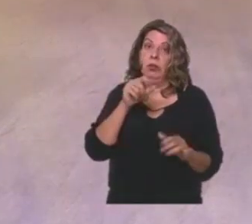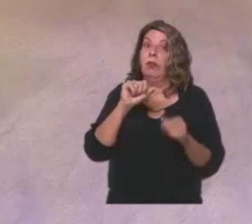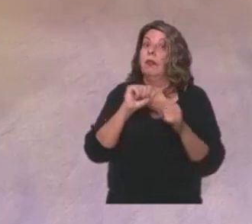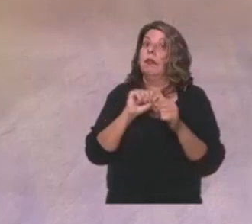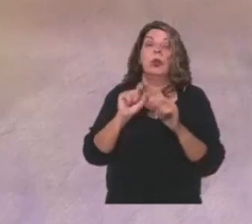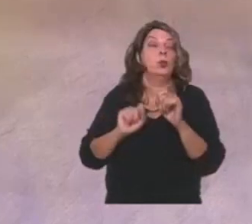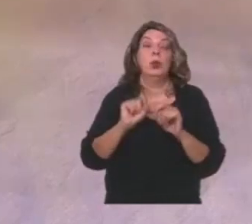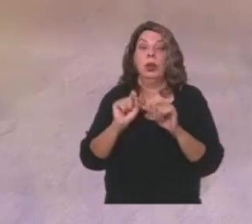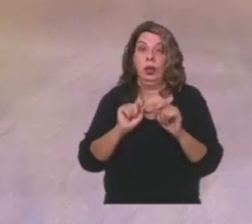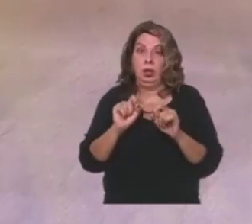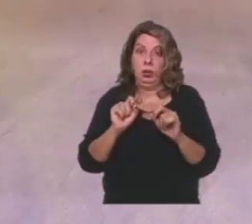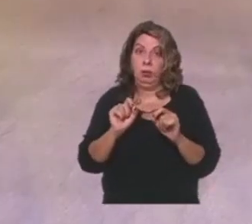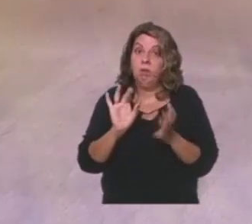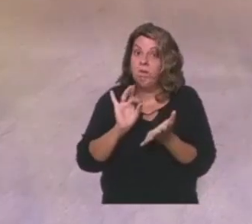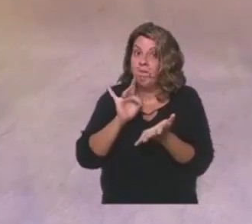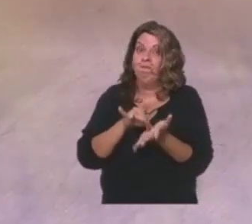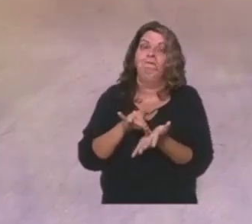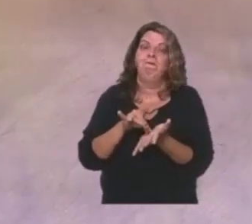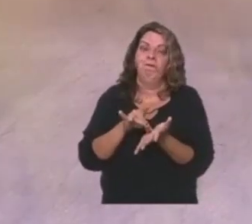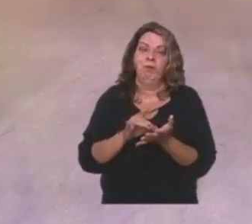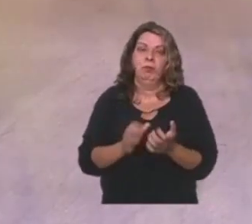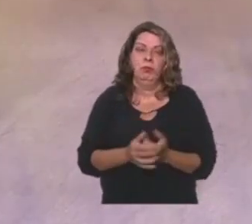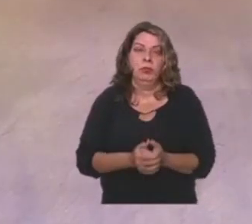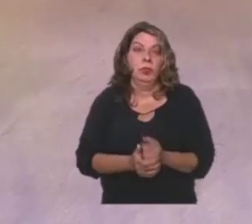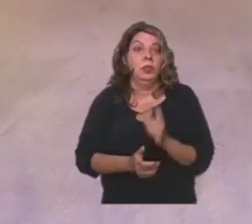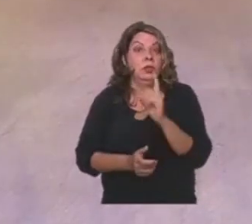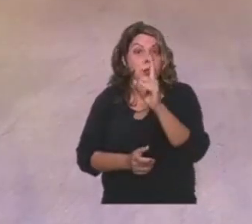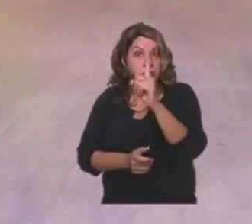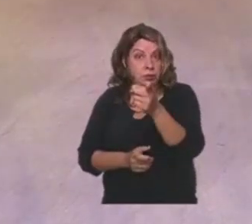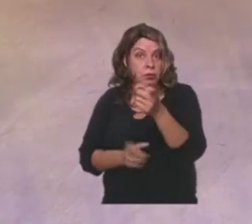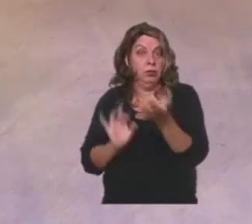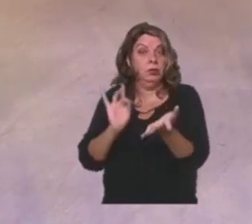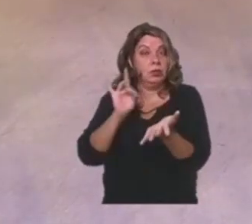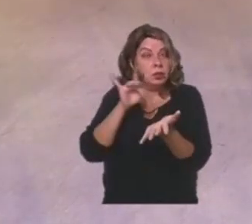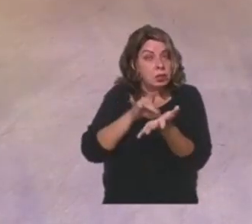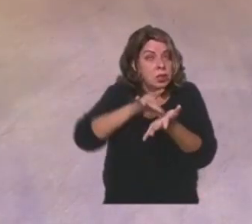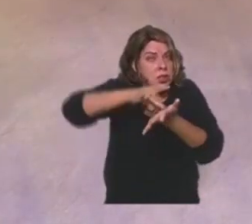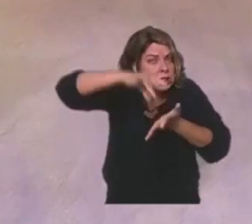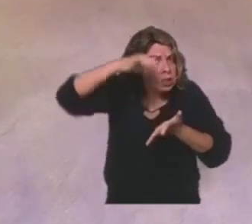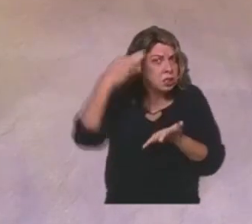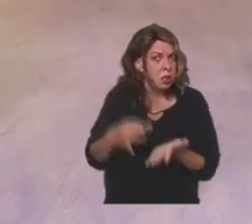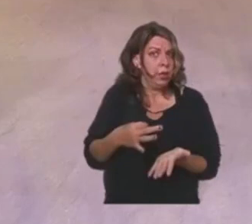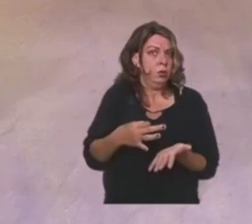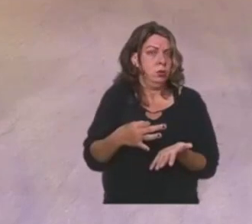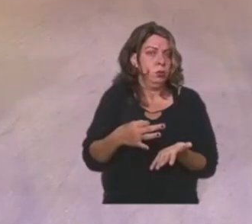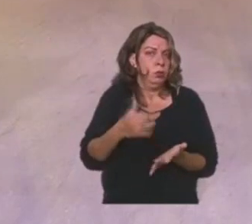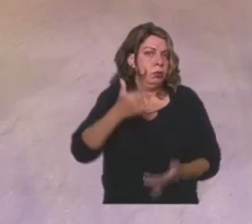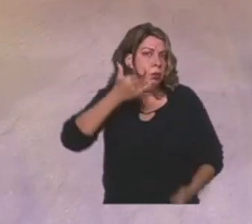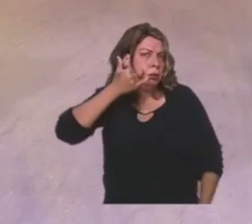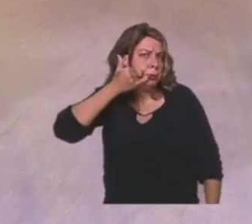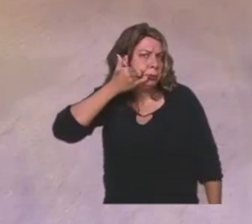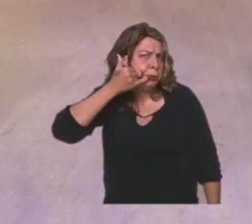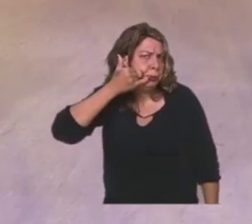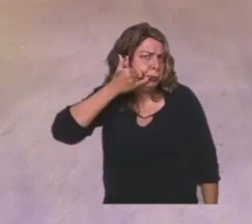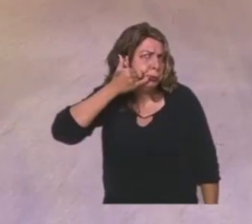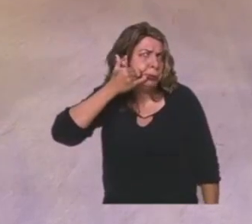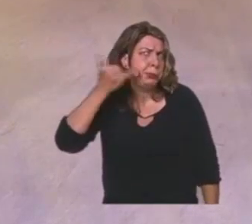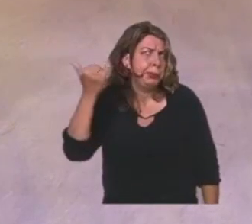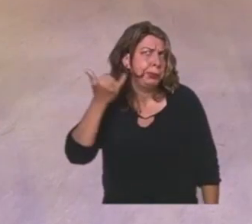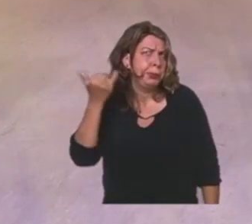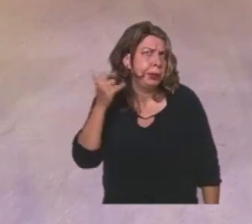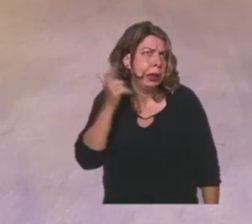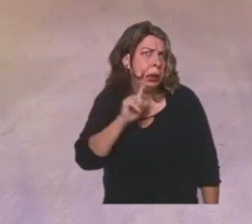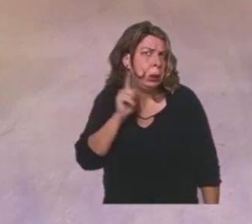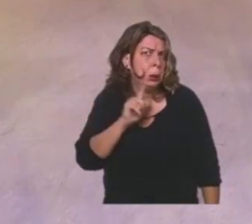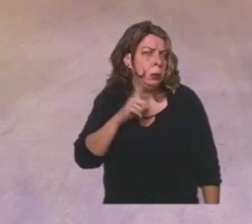faz? Como é que faz, já que pra confirmar? Ó, gente, pra você confirmar a veracidade aí dessa ligação e dessas